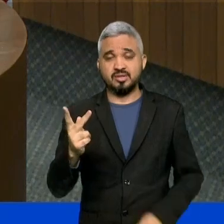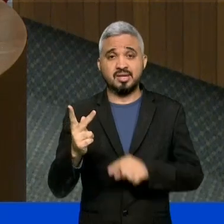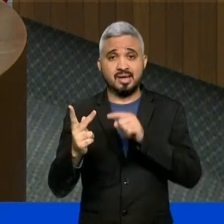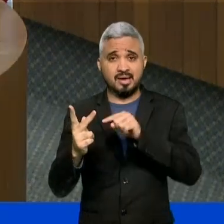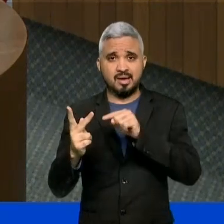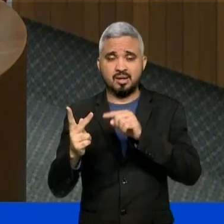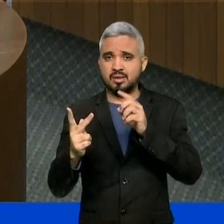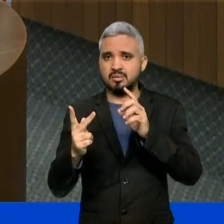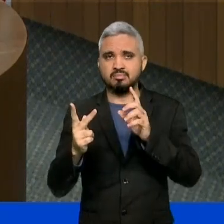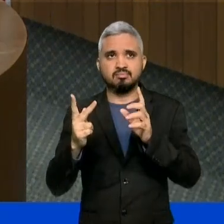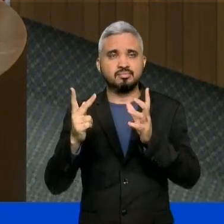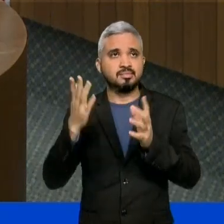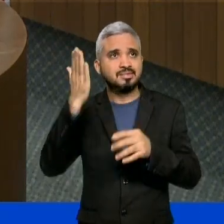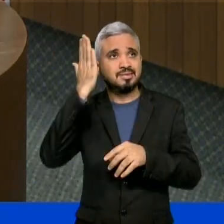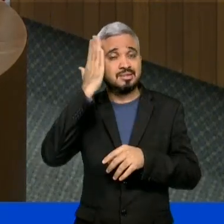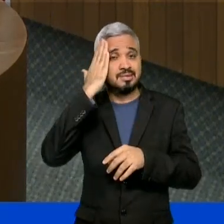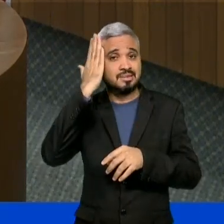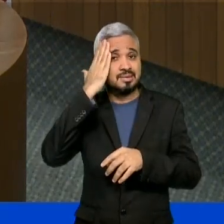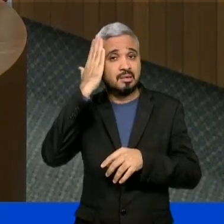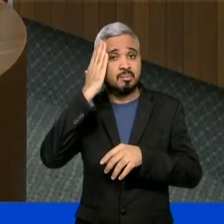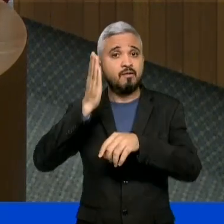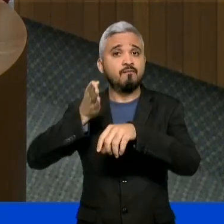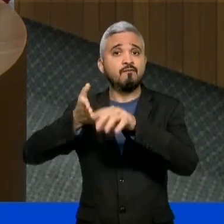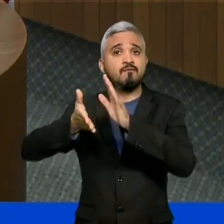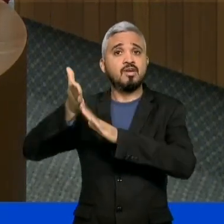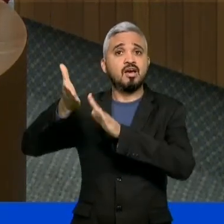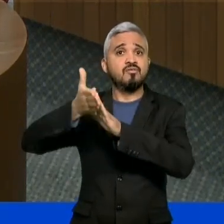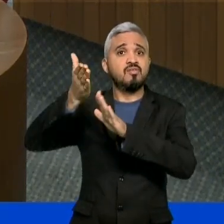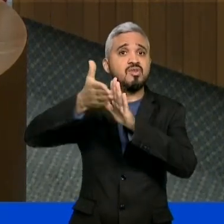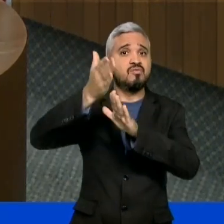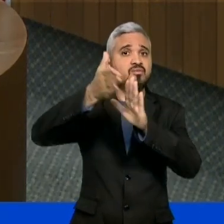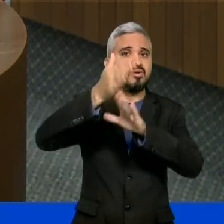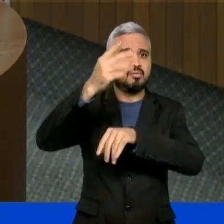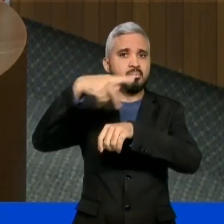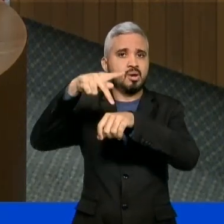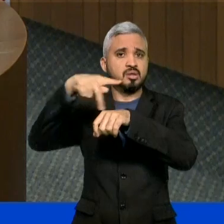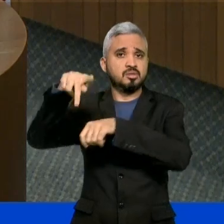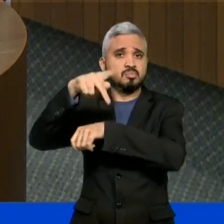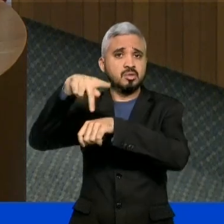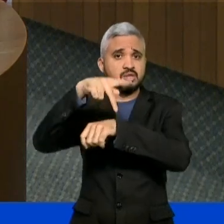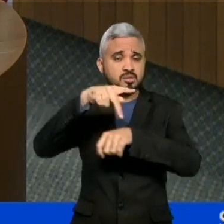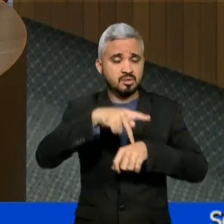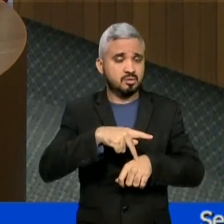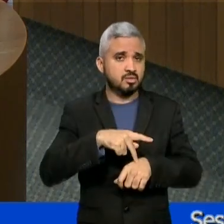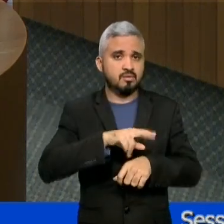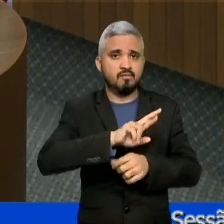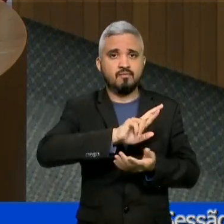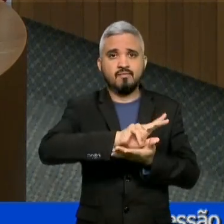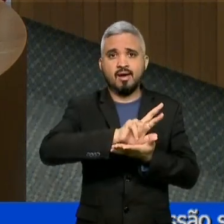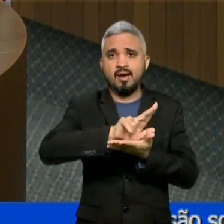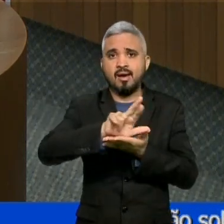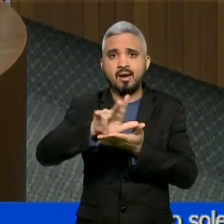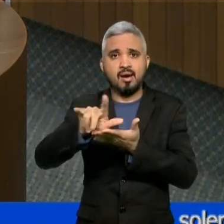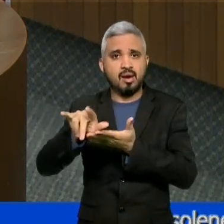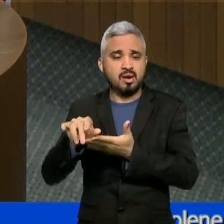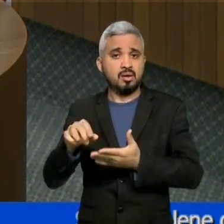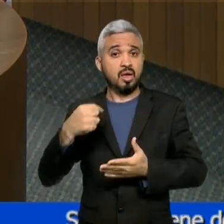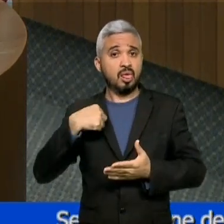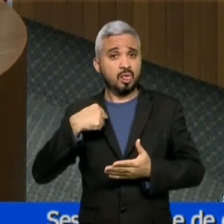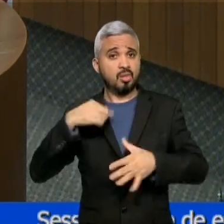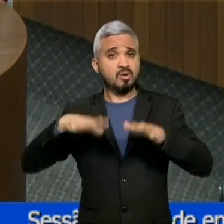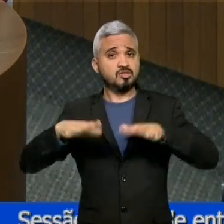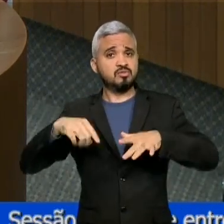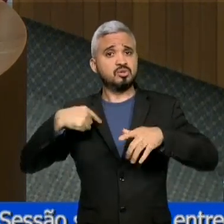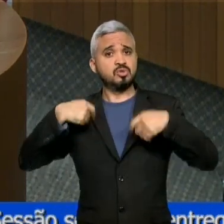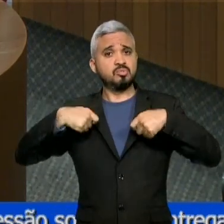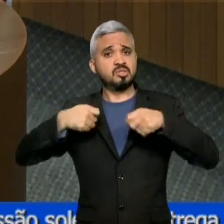já centenas de países. E eu, quando preciso fazer alguma viagem, a Gorete é que me socorre com as orientações. E a gente tem um carinho muito